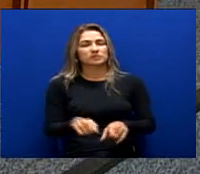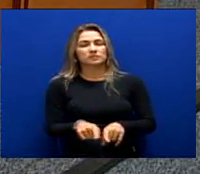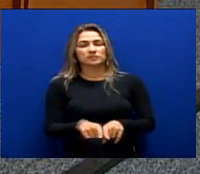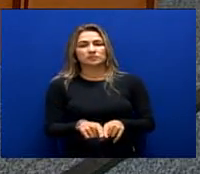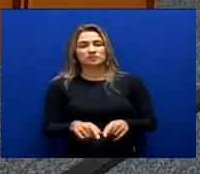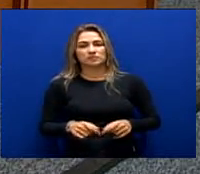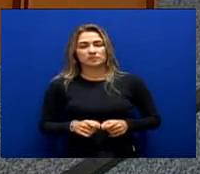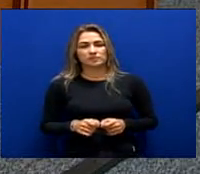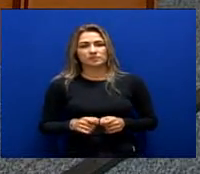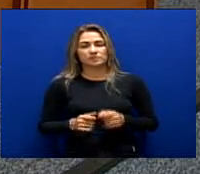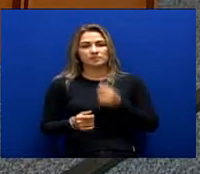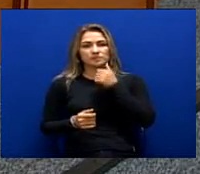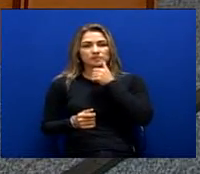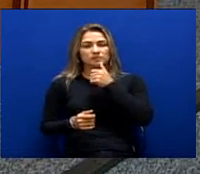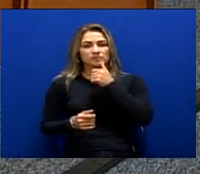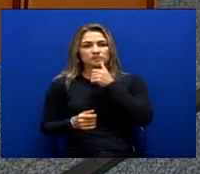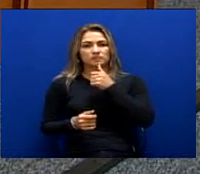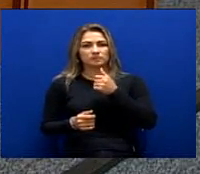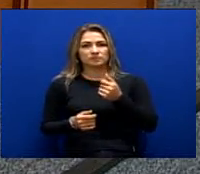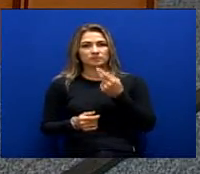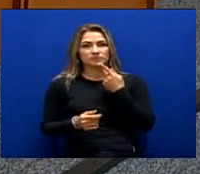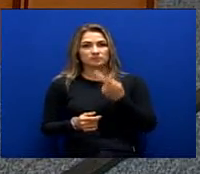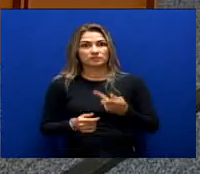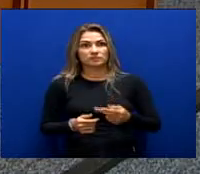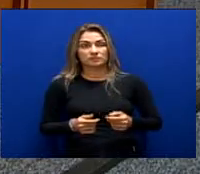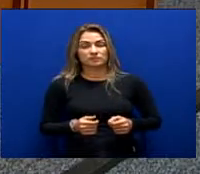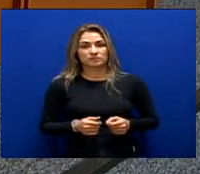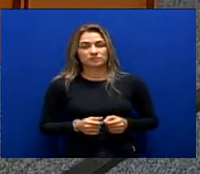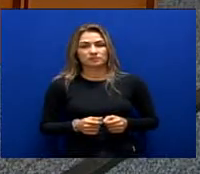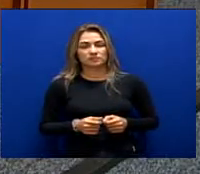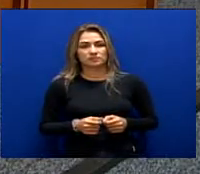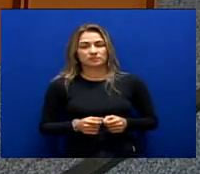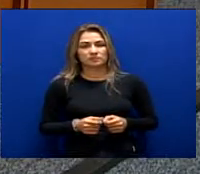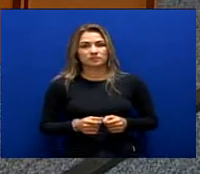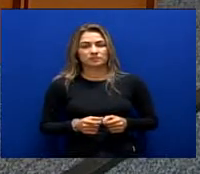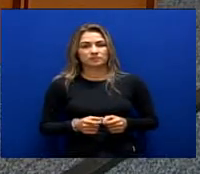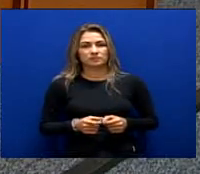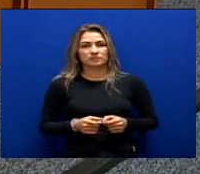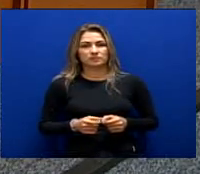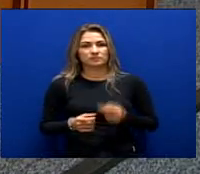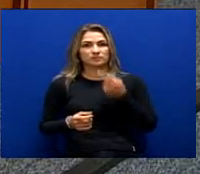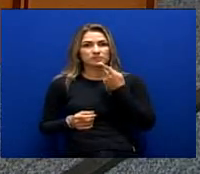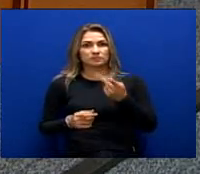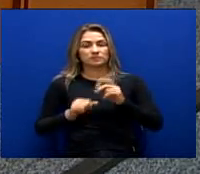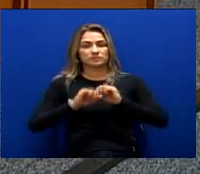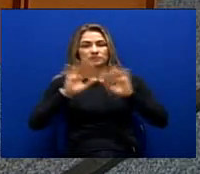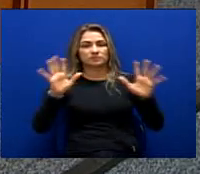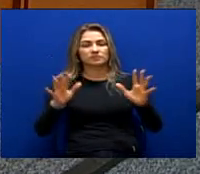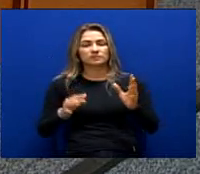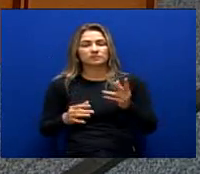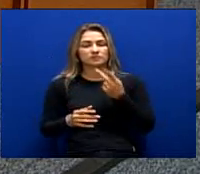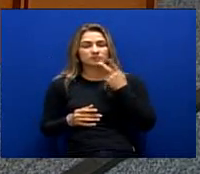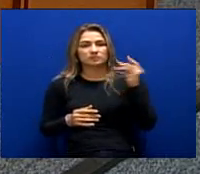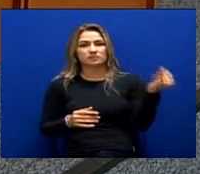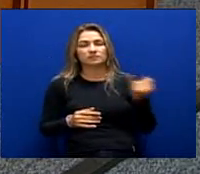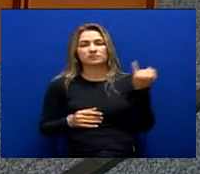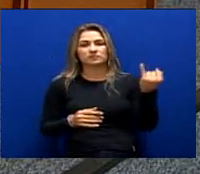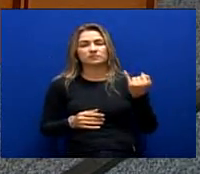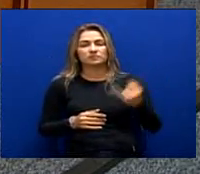terminar é e eu quero só deixar claro aqui uma coisa que acho que é muito importante